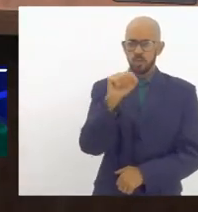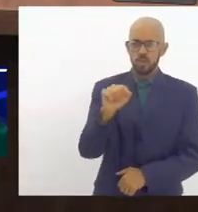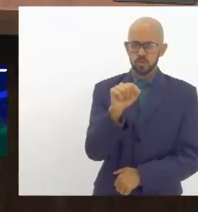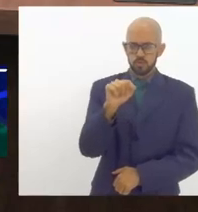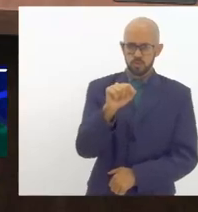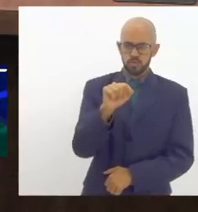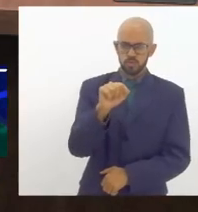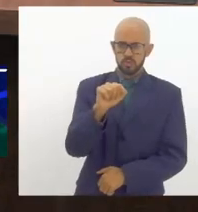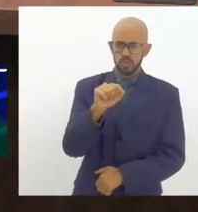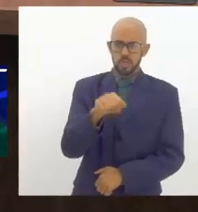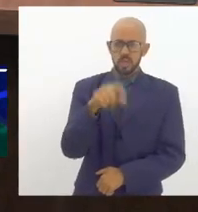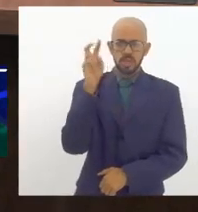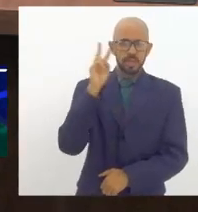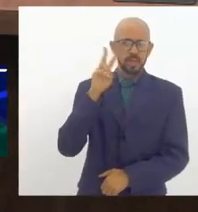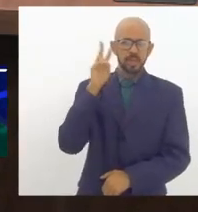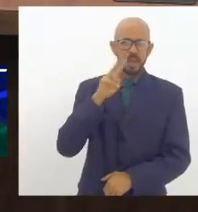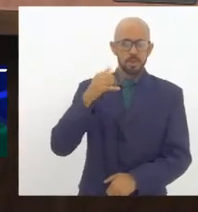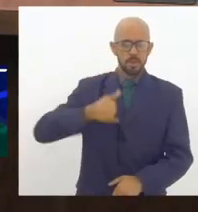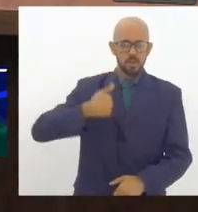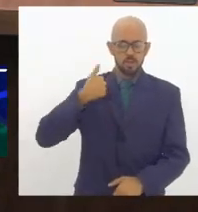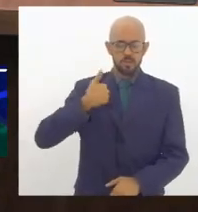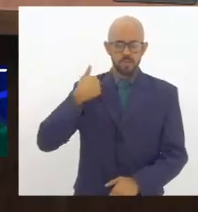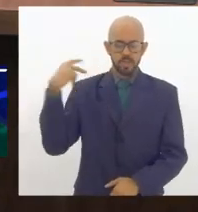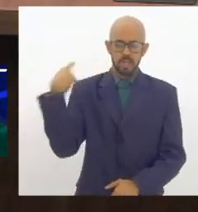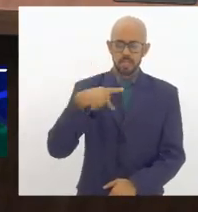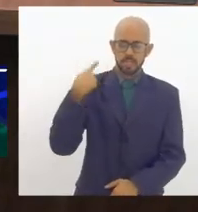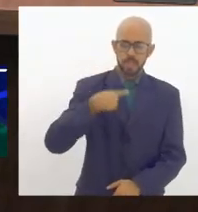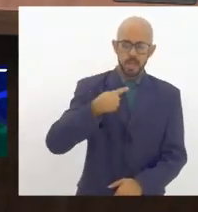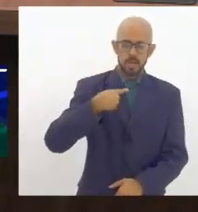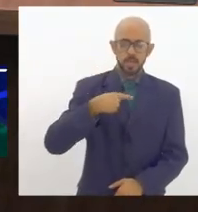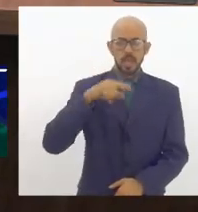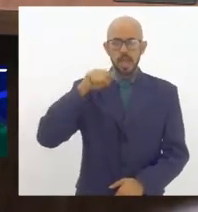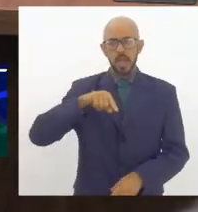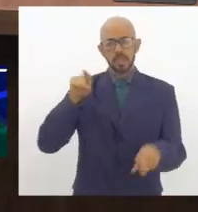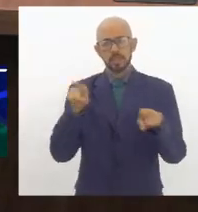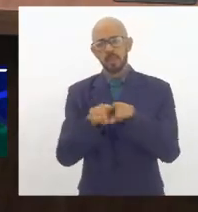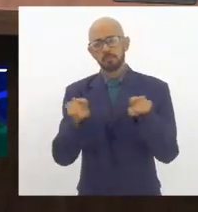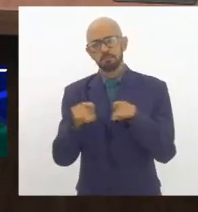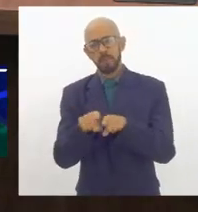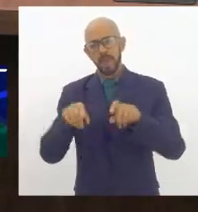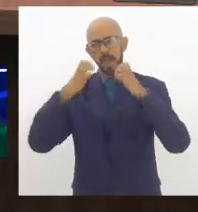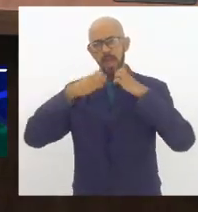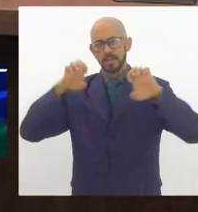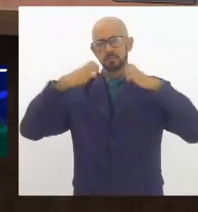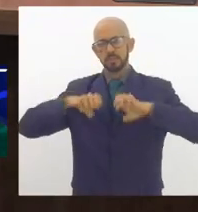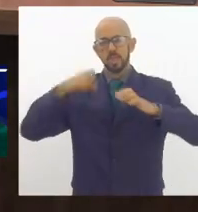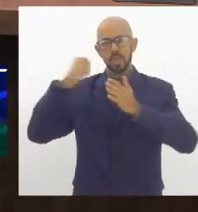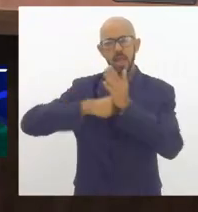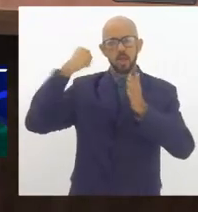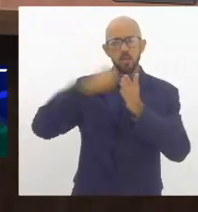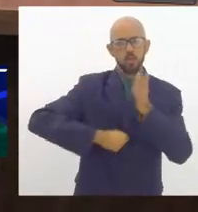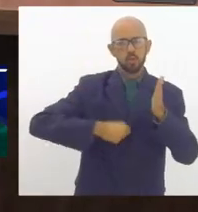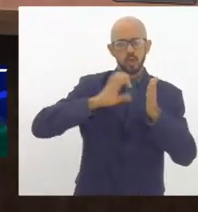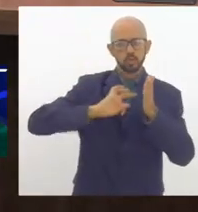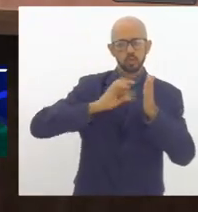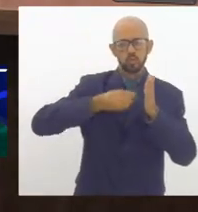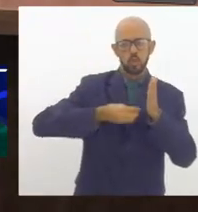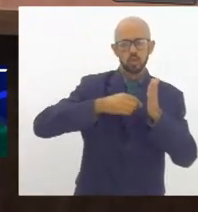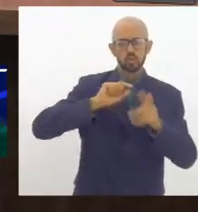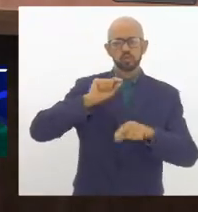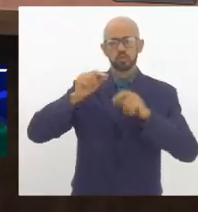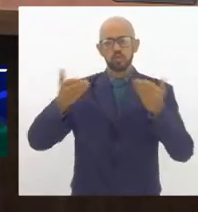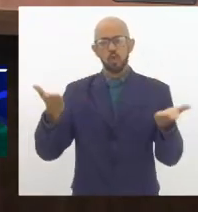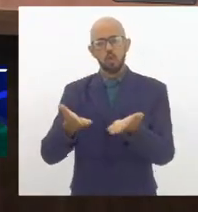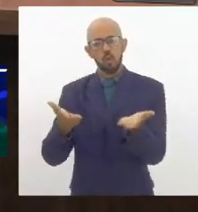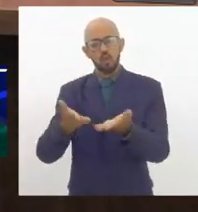Maria rememoram o seu aniversário é também a expressão da luta daqueles daquelas que hoje